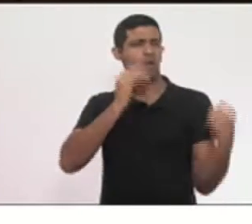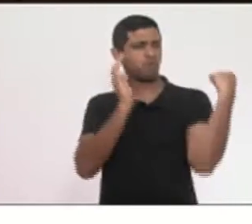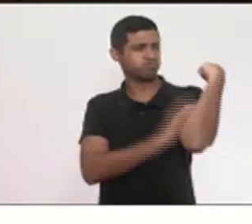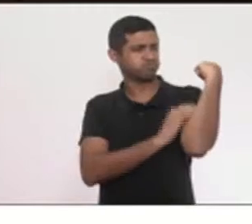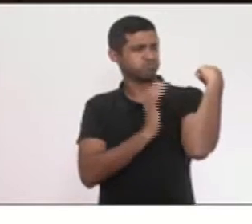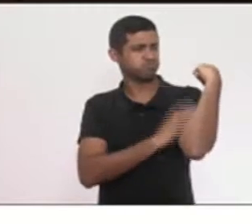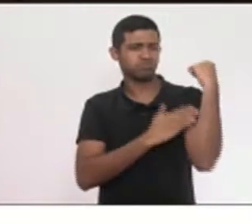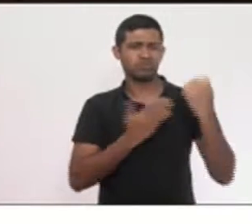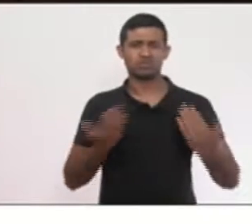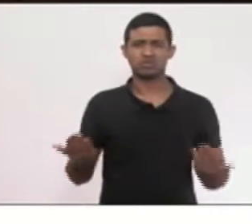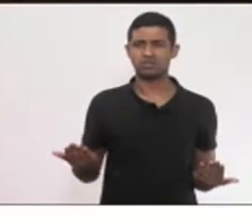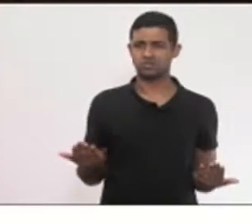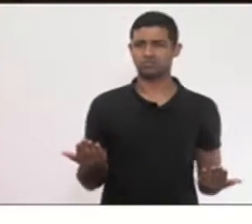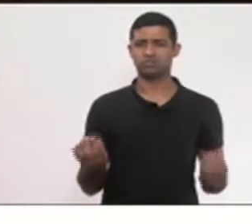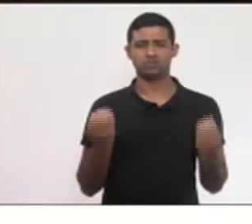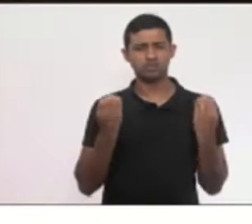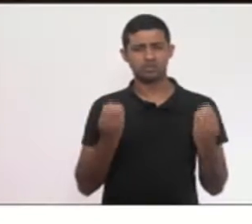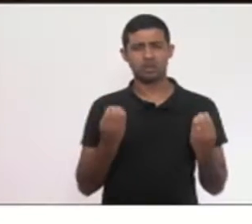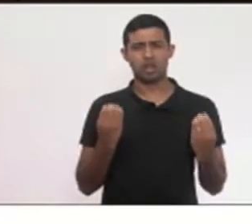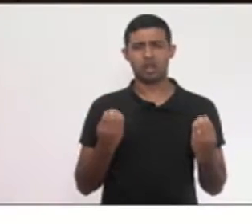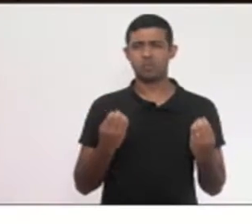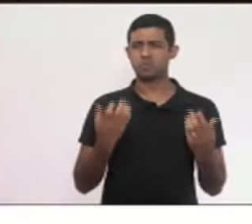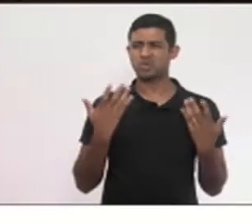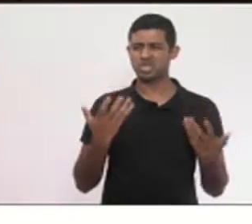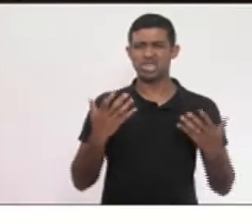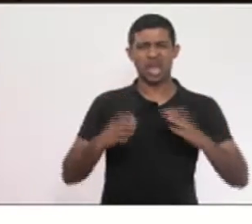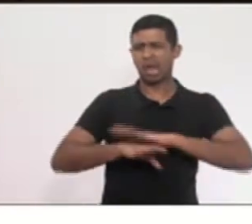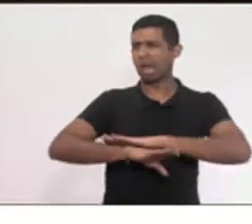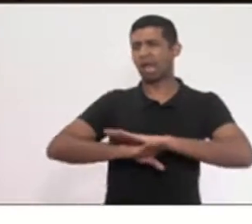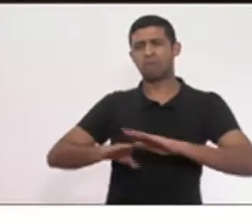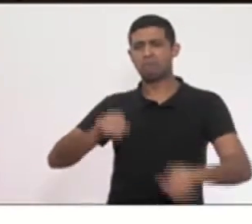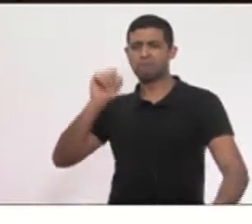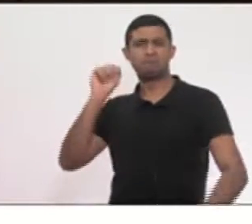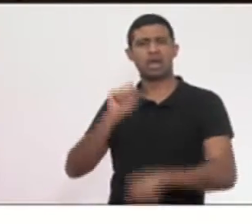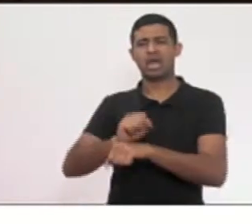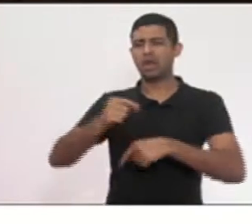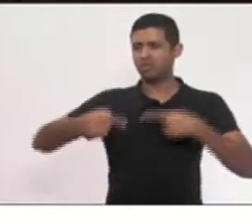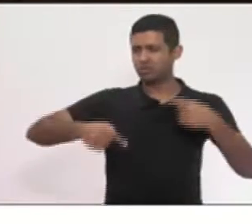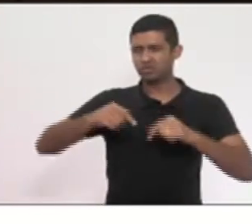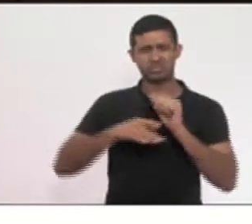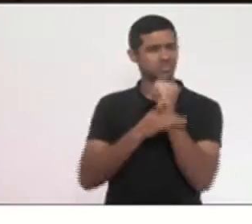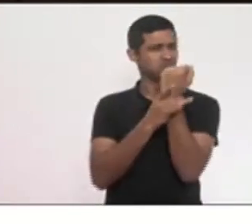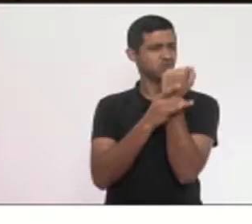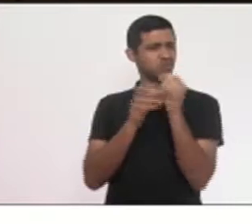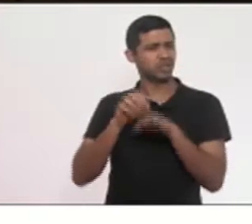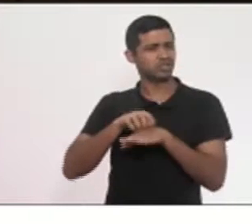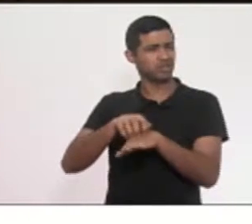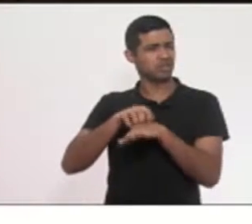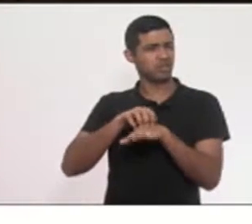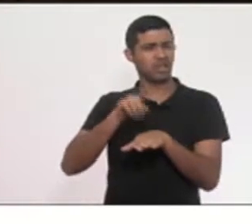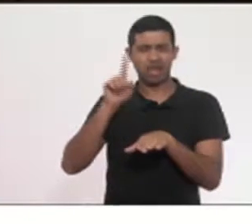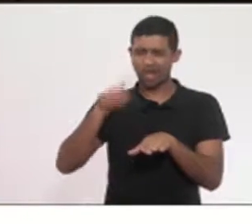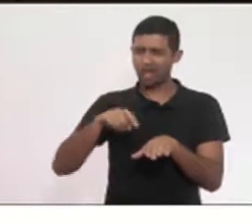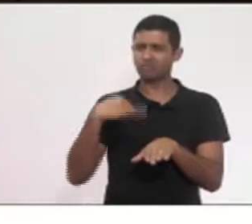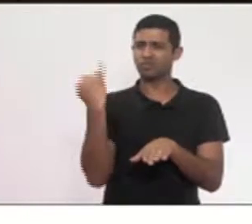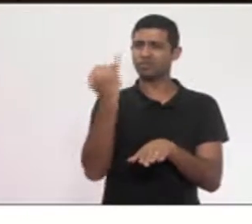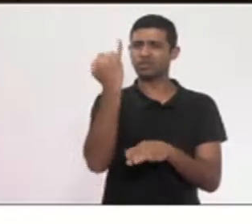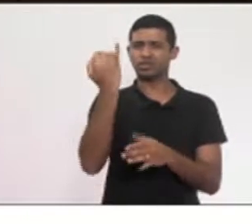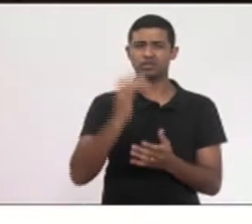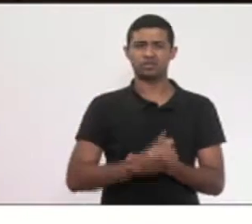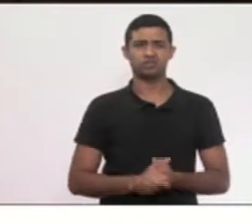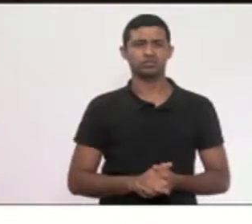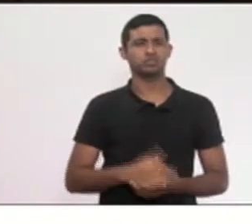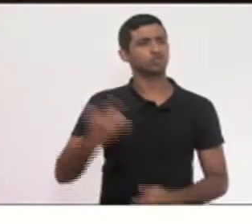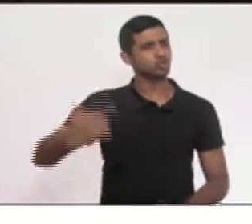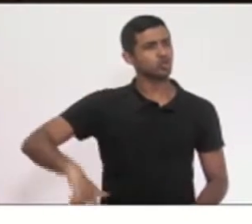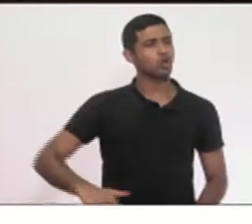com base no que ele opina, querer acabar com uma política de segurança no trânsito tão importante. E mais,